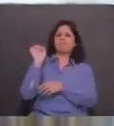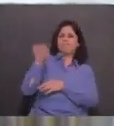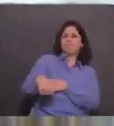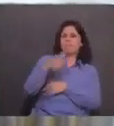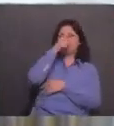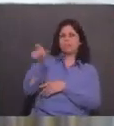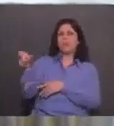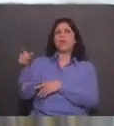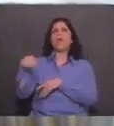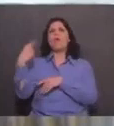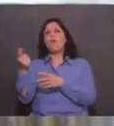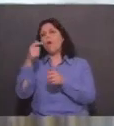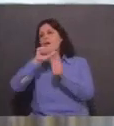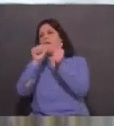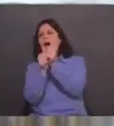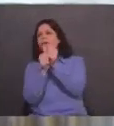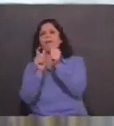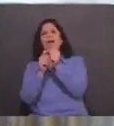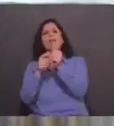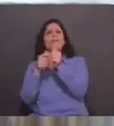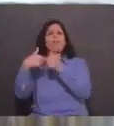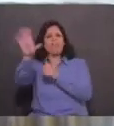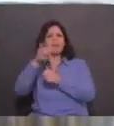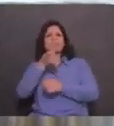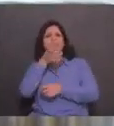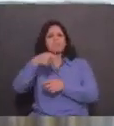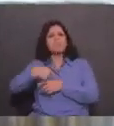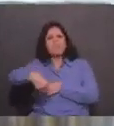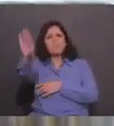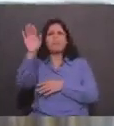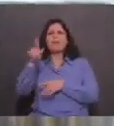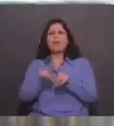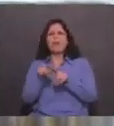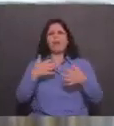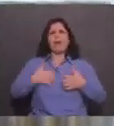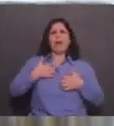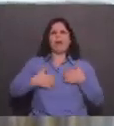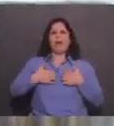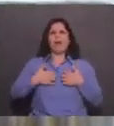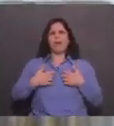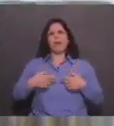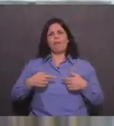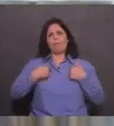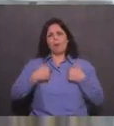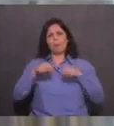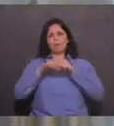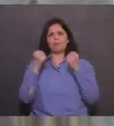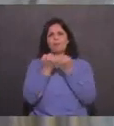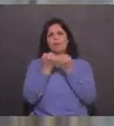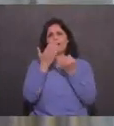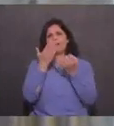lado daqueles que estão à beira do desespero, é ela mesma uma sociedade falida.